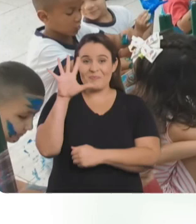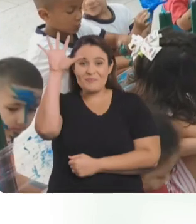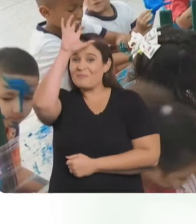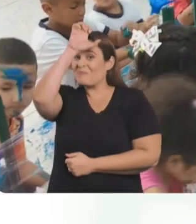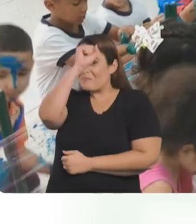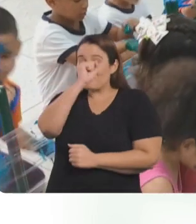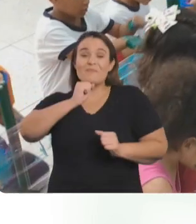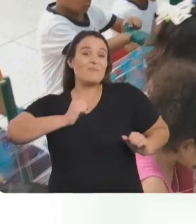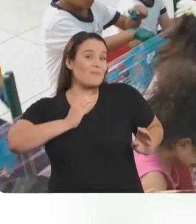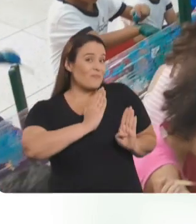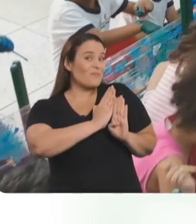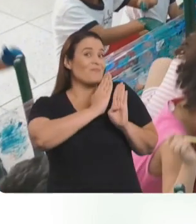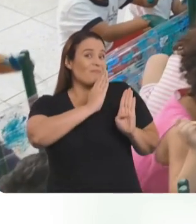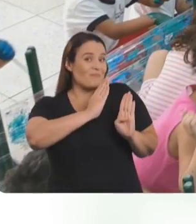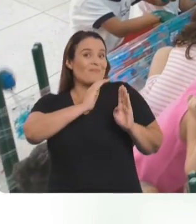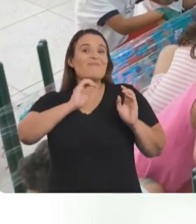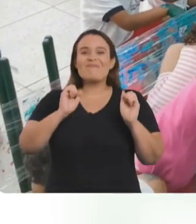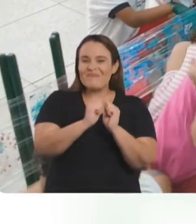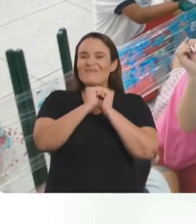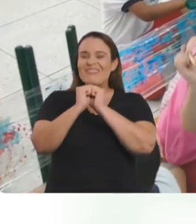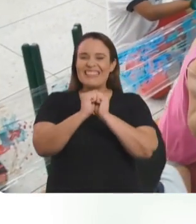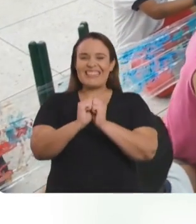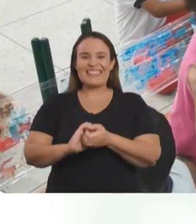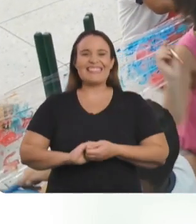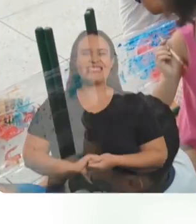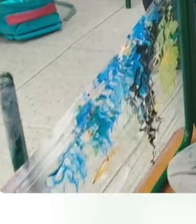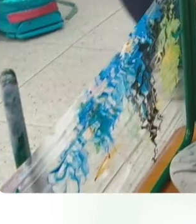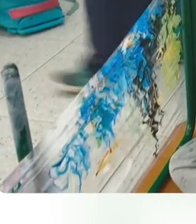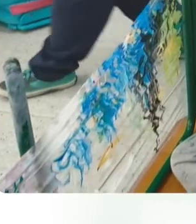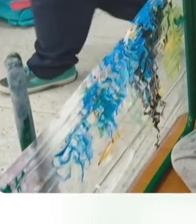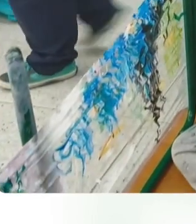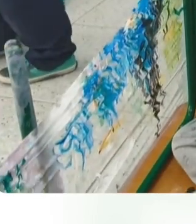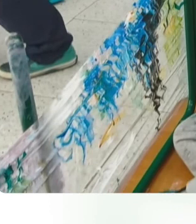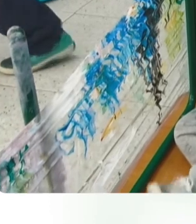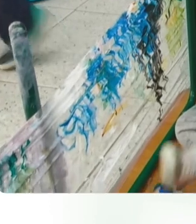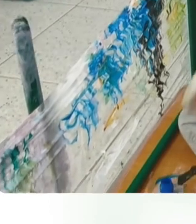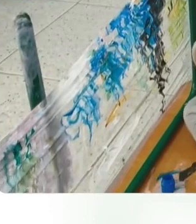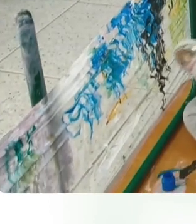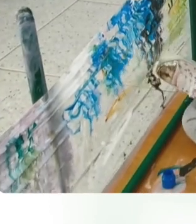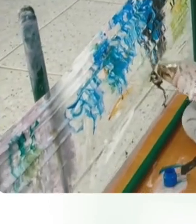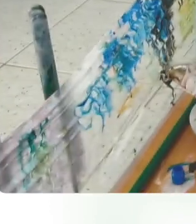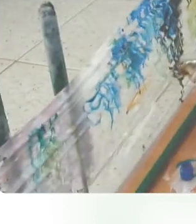Brincar, aprender e descobrir caminham juntos.